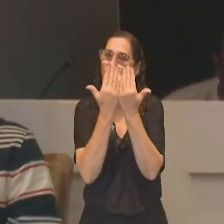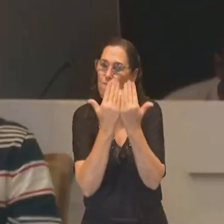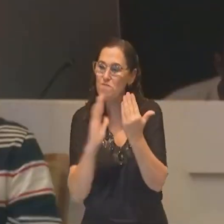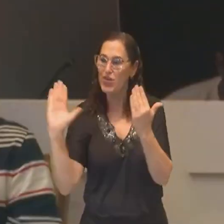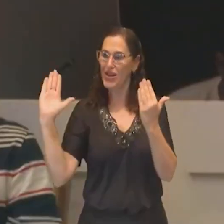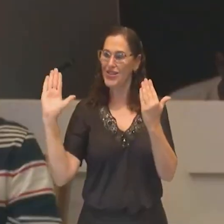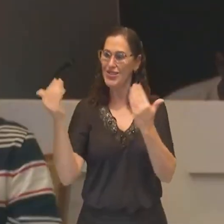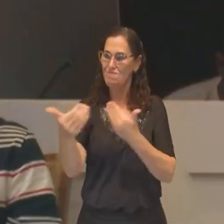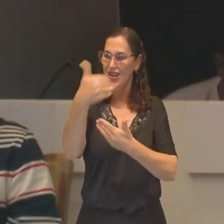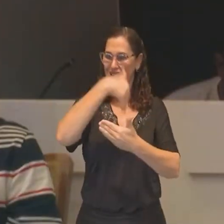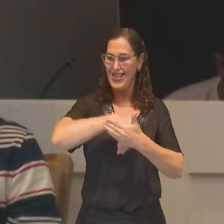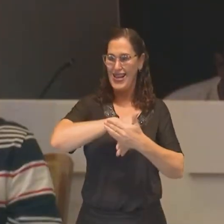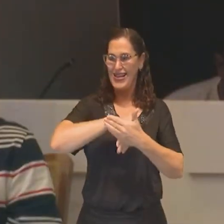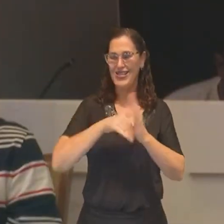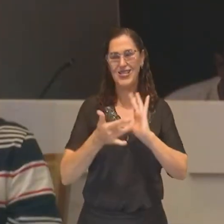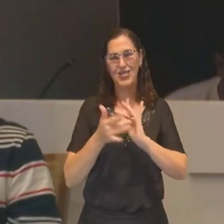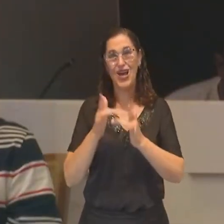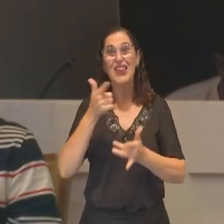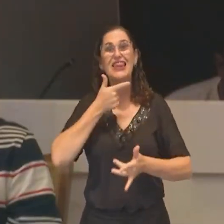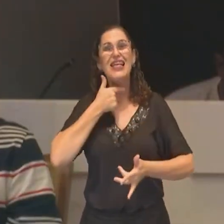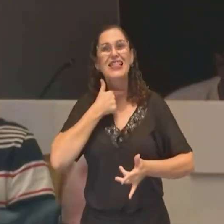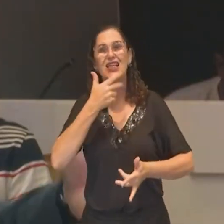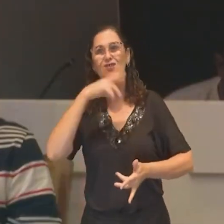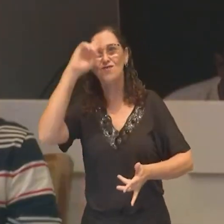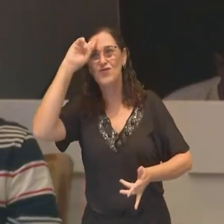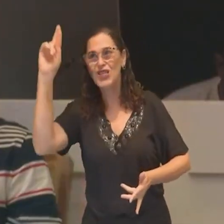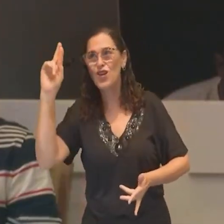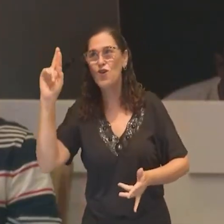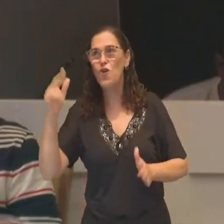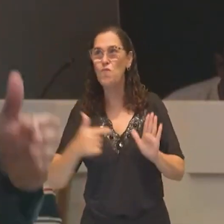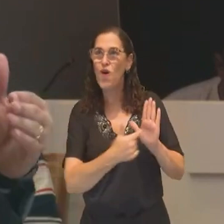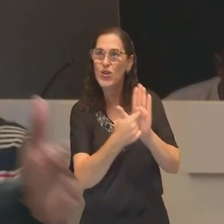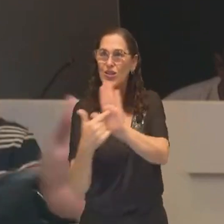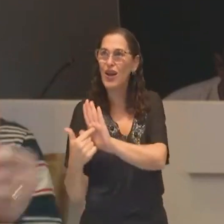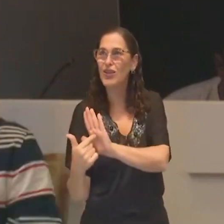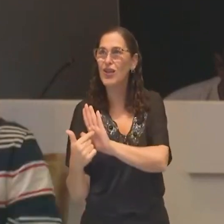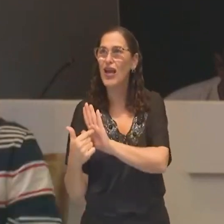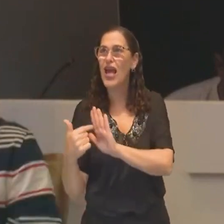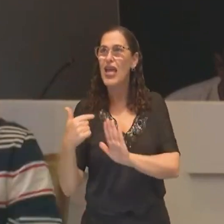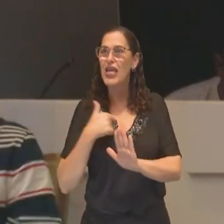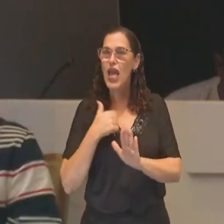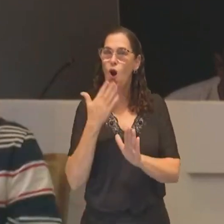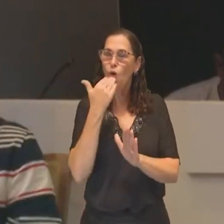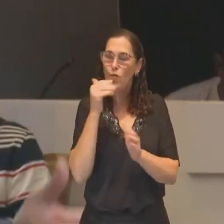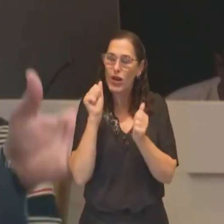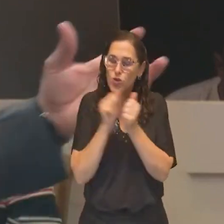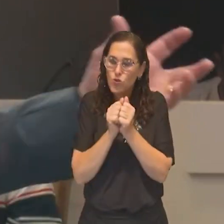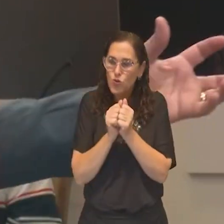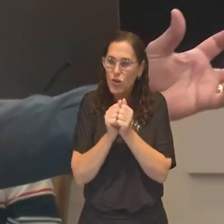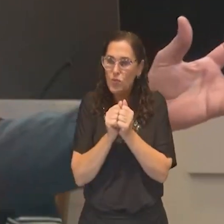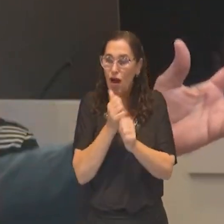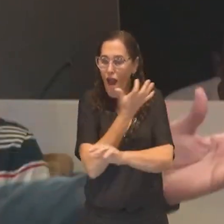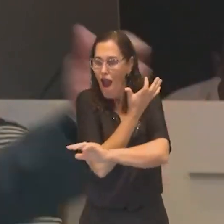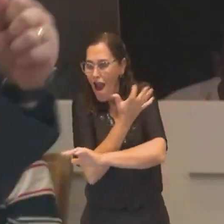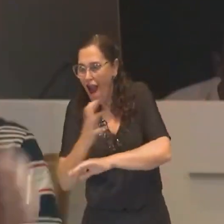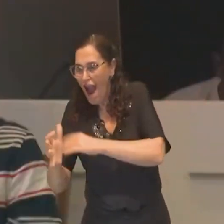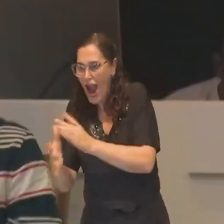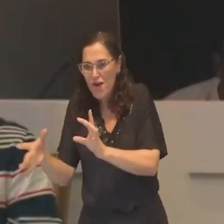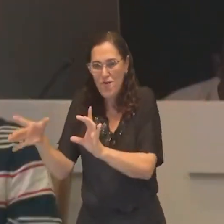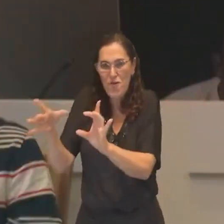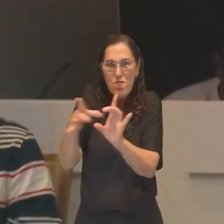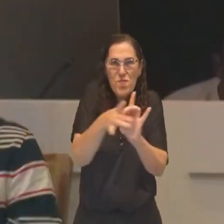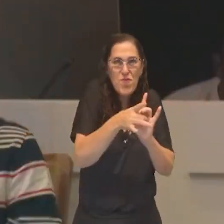a porta. O desejo do Senhor, quando é mencionado aqui, e eu cearei, porque a ceia traz a ideia de uma